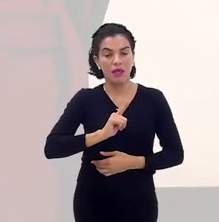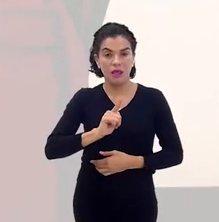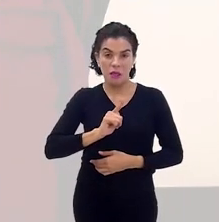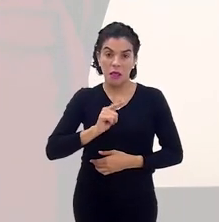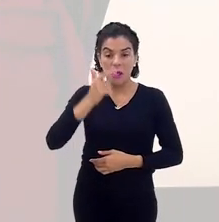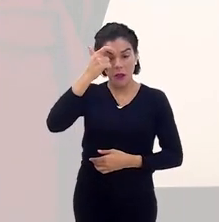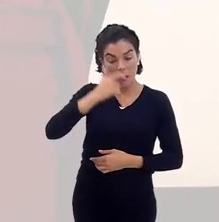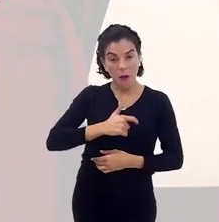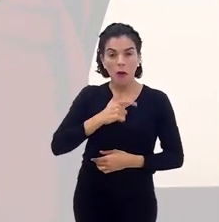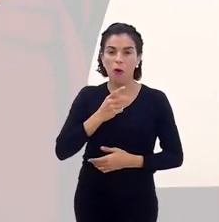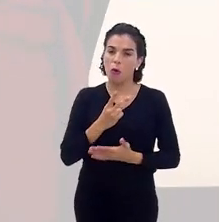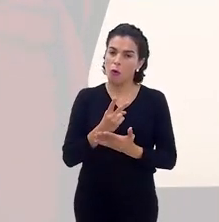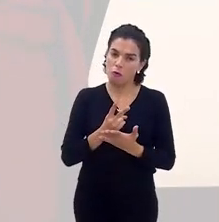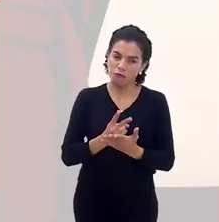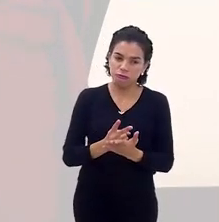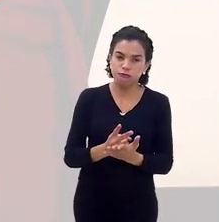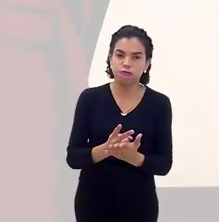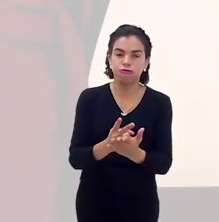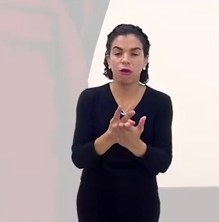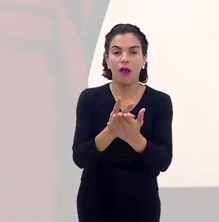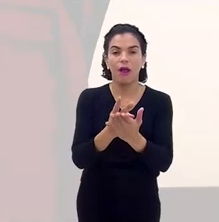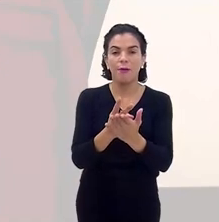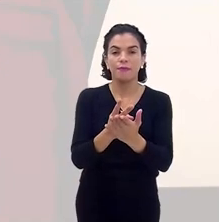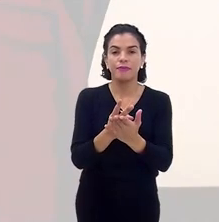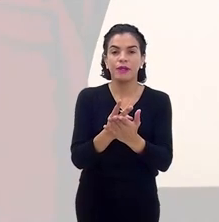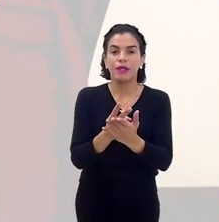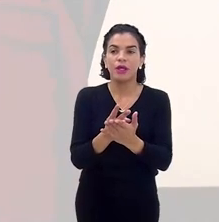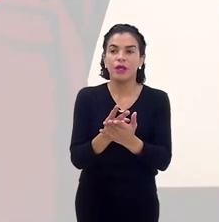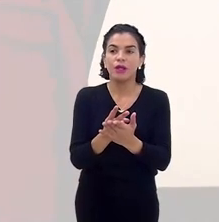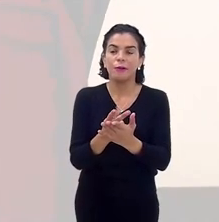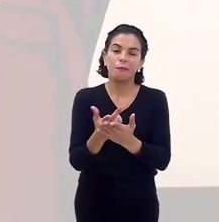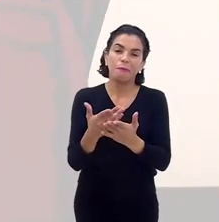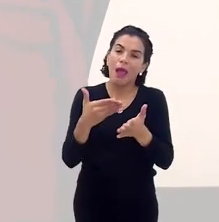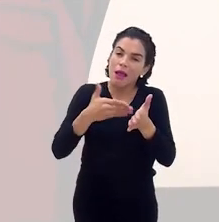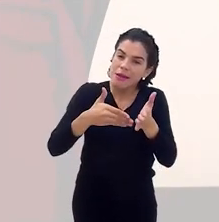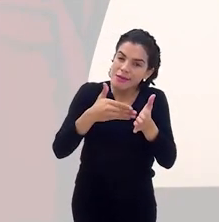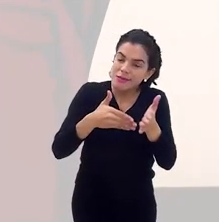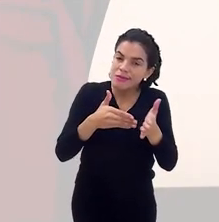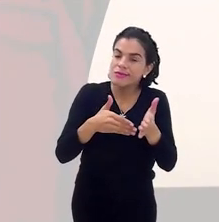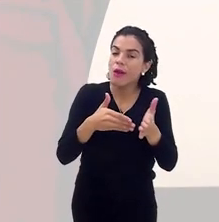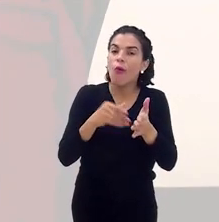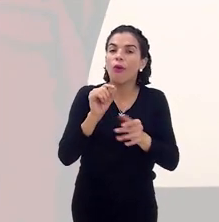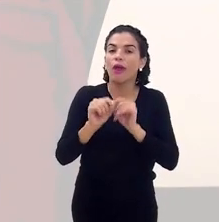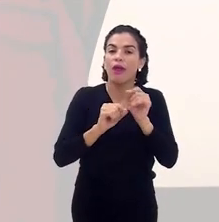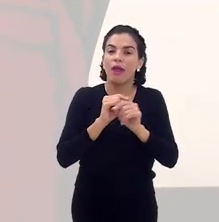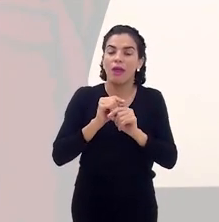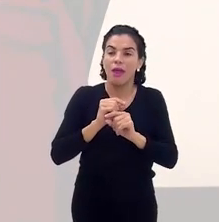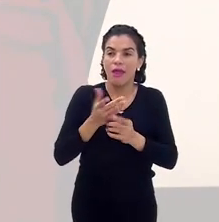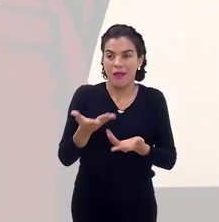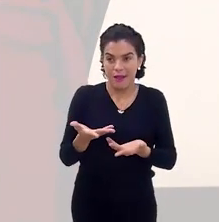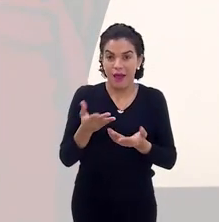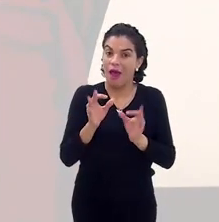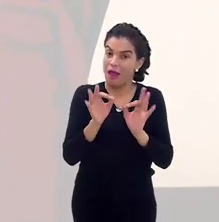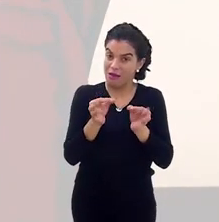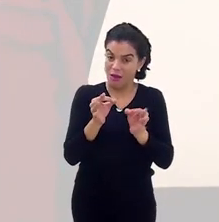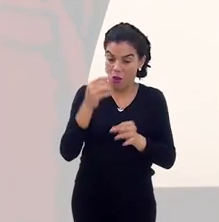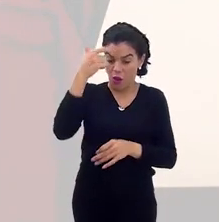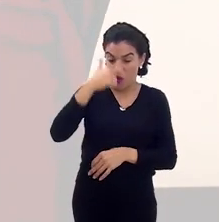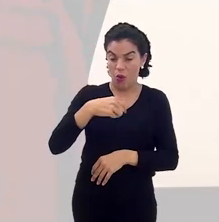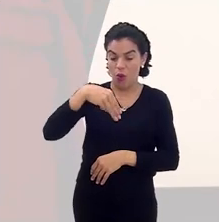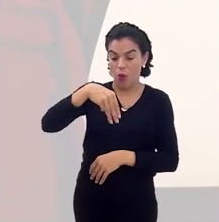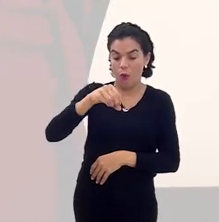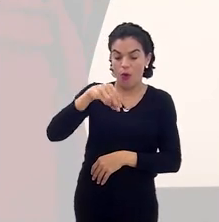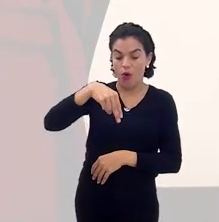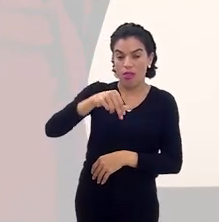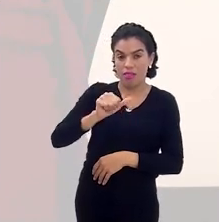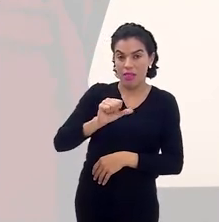existe, eu até mantive por um tempo, assim, existe mais restritamente a gente não poder comer, aí sim, o